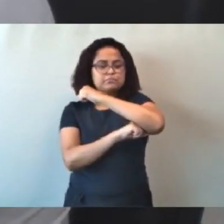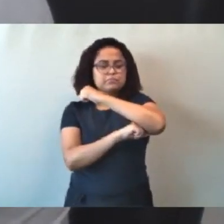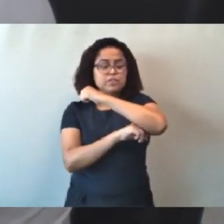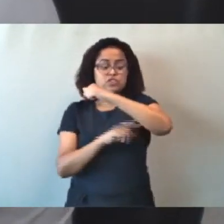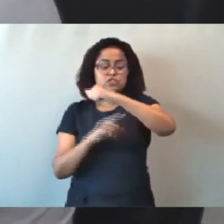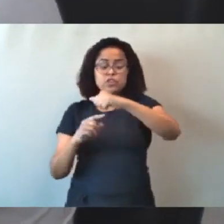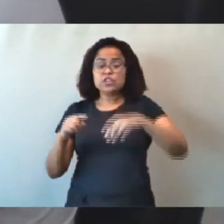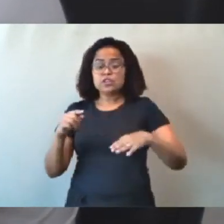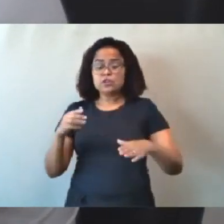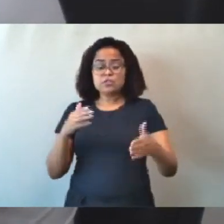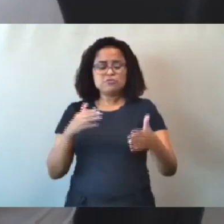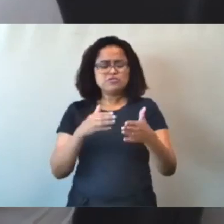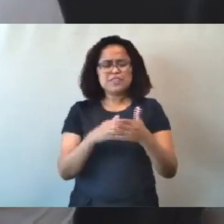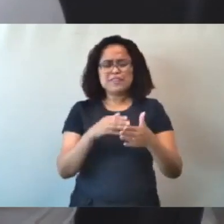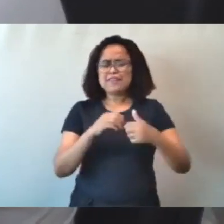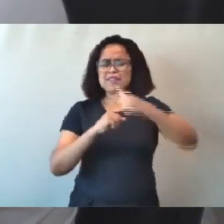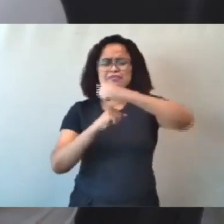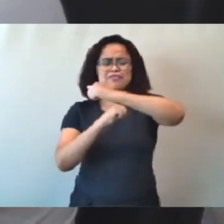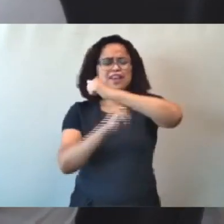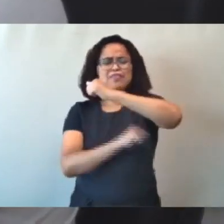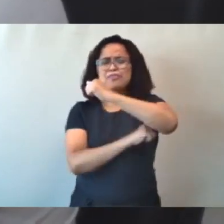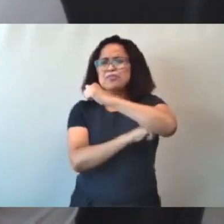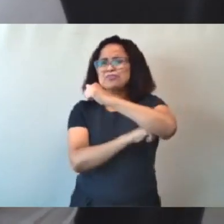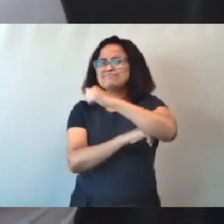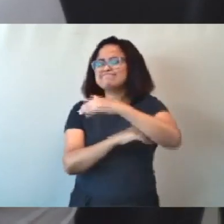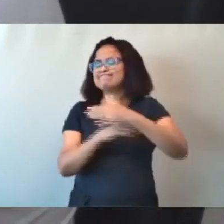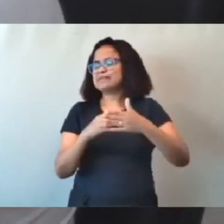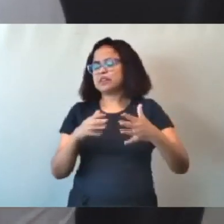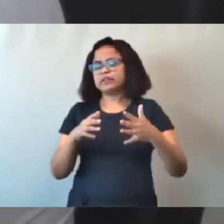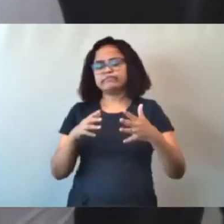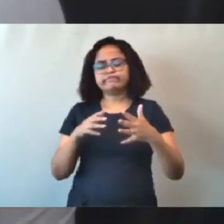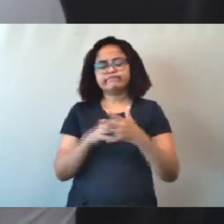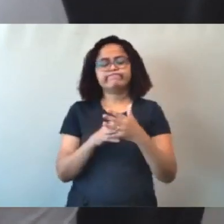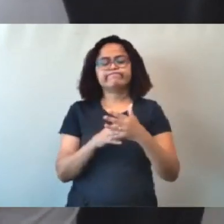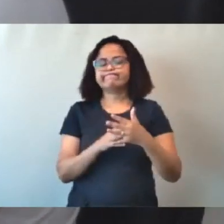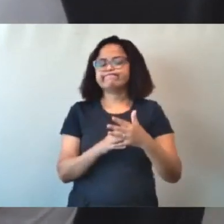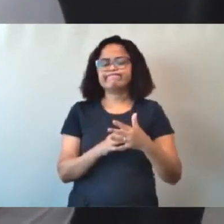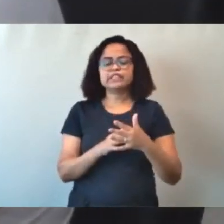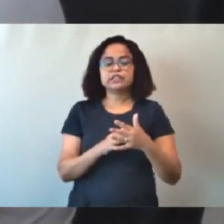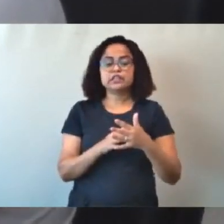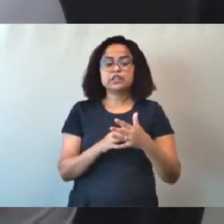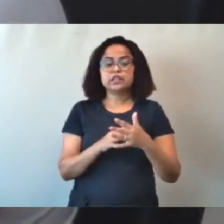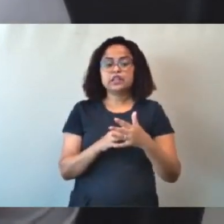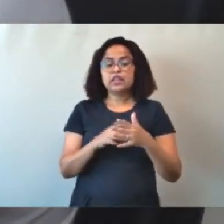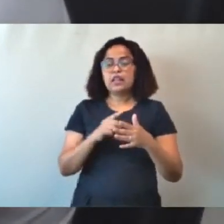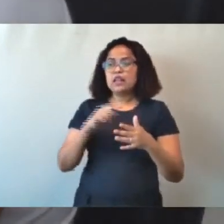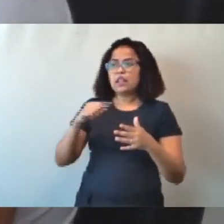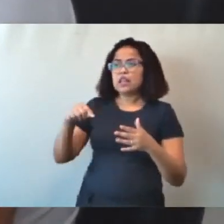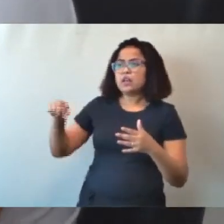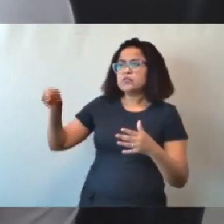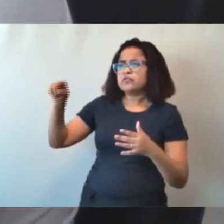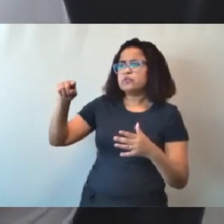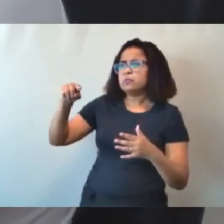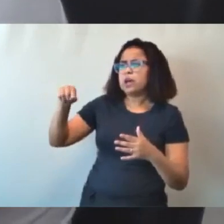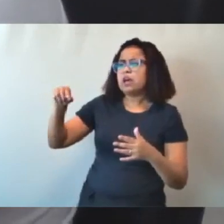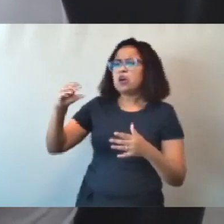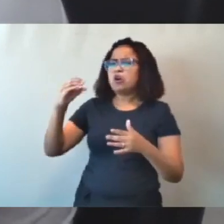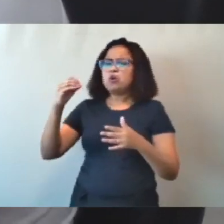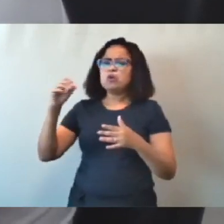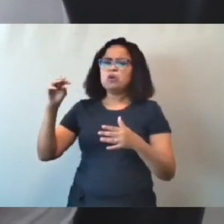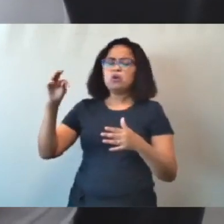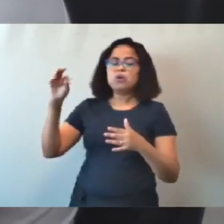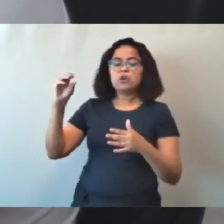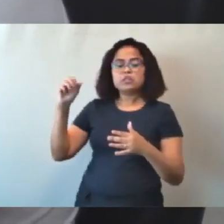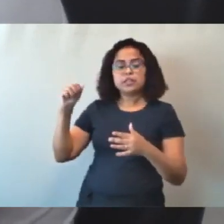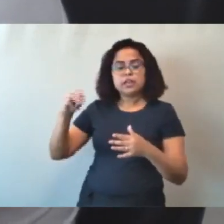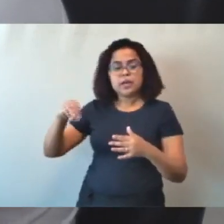que você tiver, desde a Abílio Machado, lá perto da Seven Boys, se você pega Brigadeiro, se você pega Altamiro, você vai chegar no mesmo lugar que o